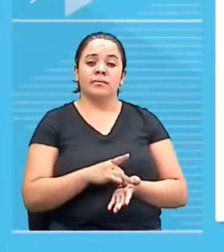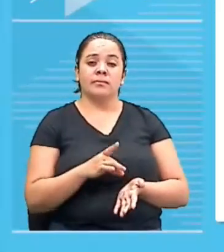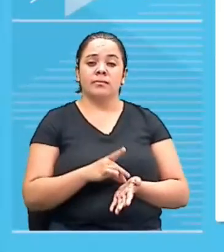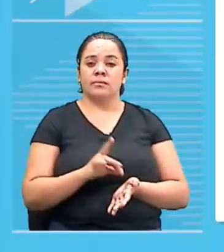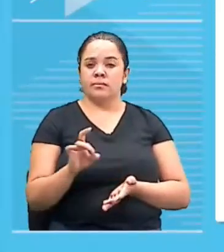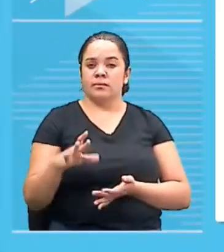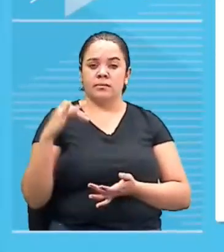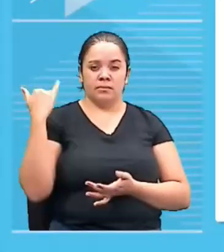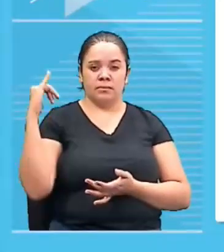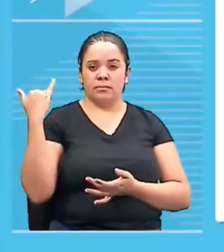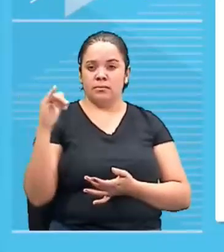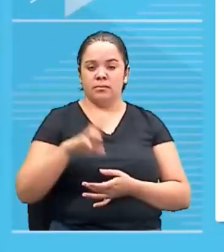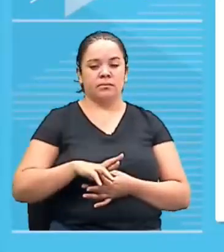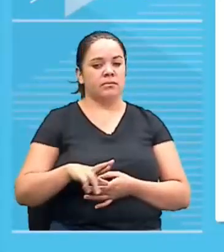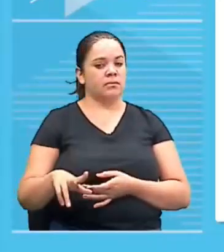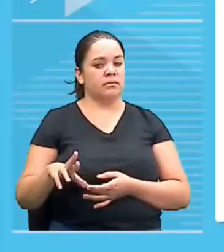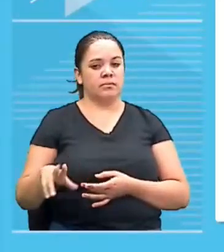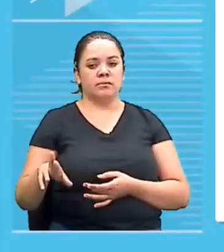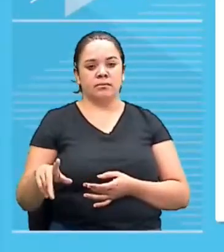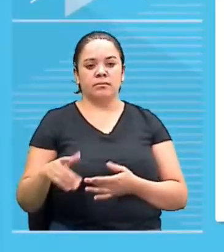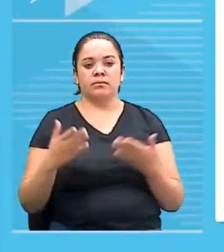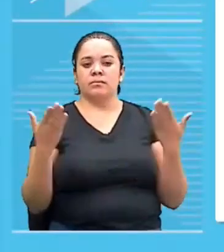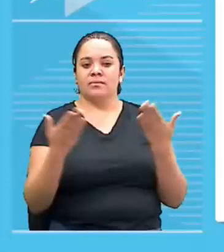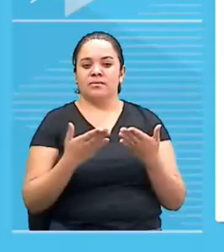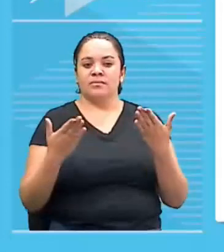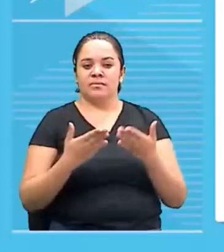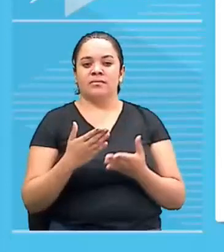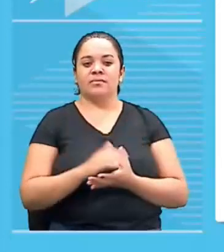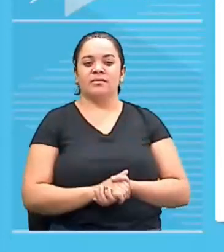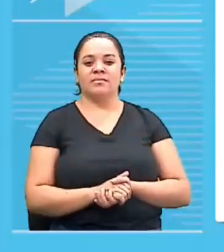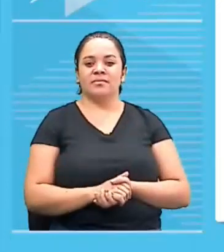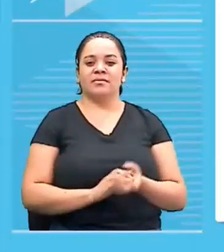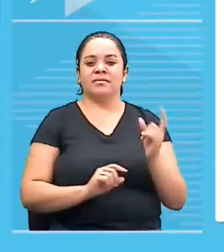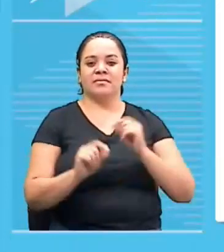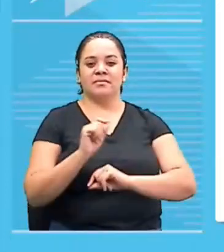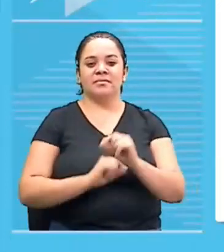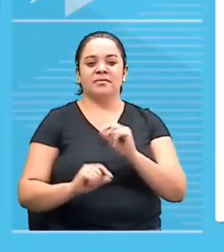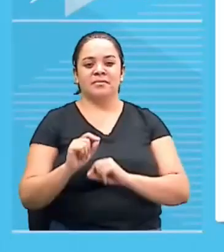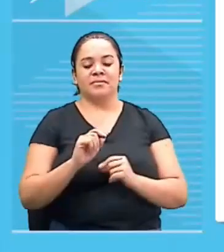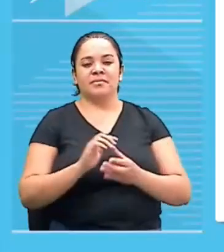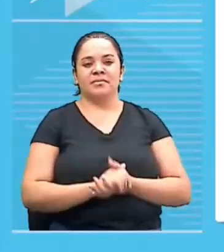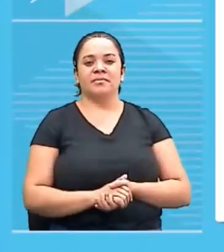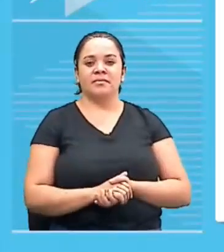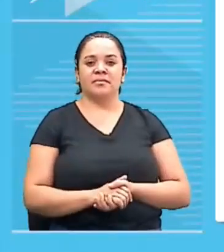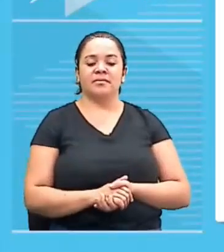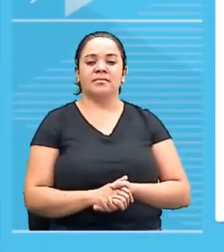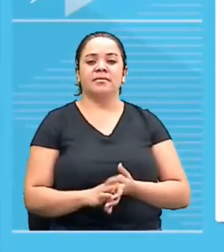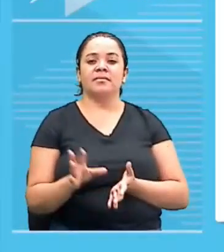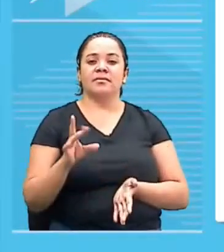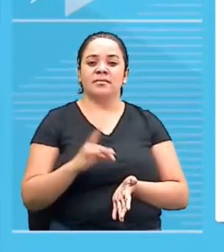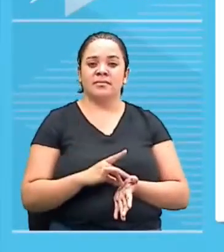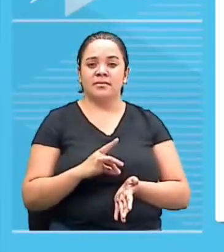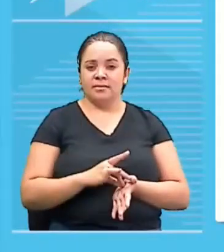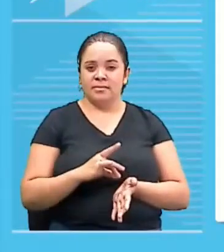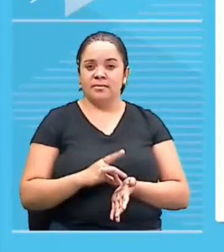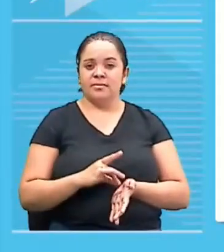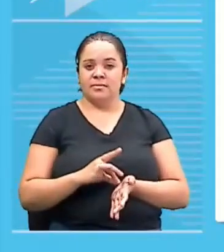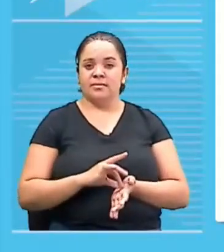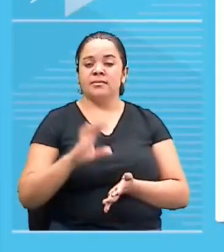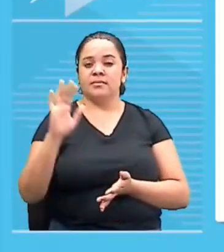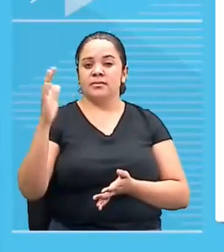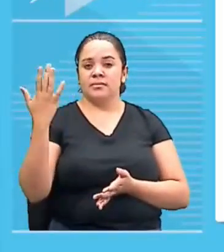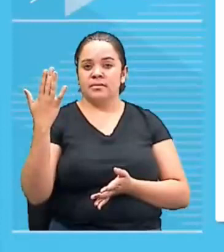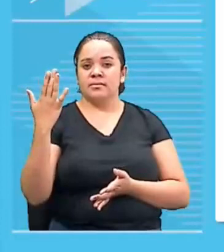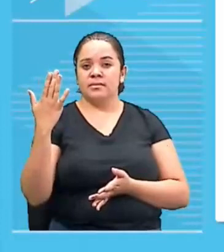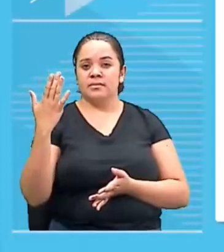energia elétrica, não. Hoje, segundo aqui esse slide que eu trouxe para vocês, essa realidade já